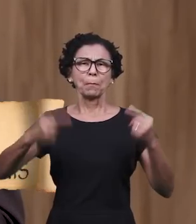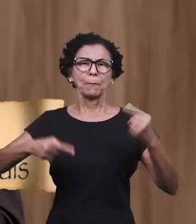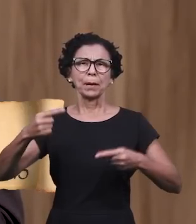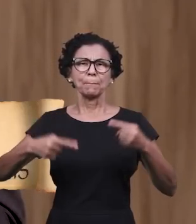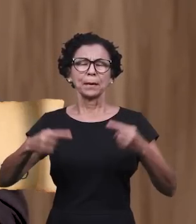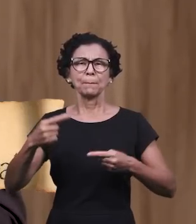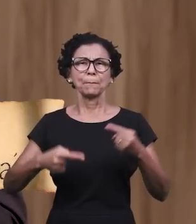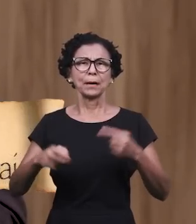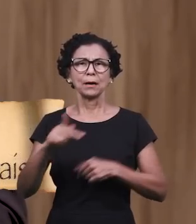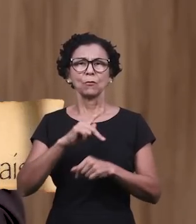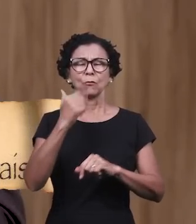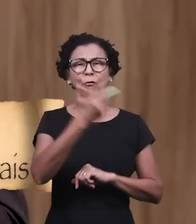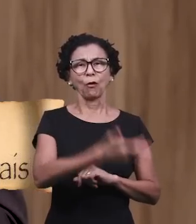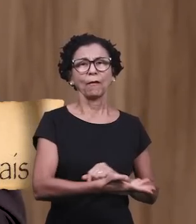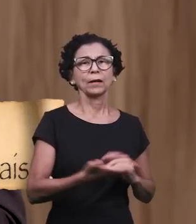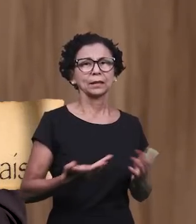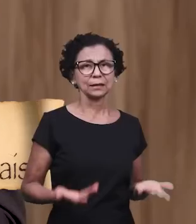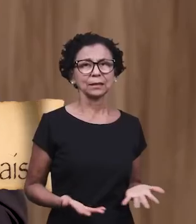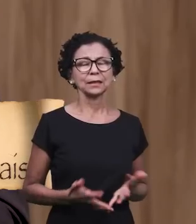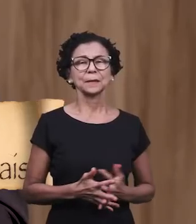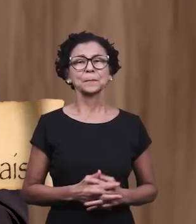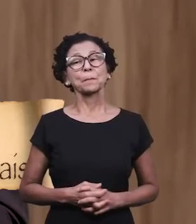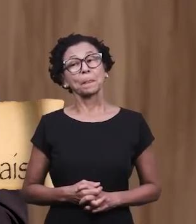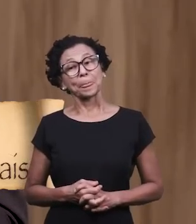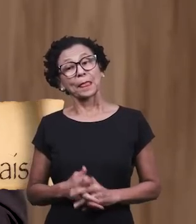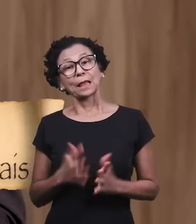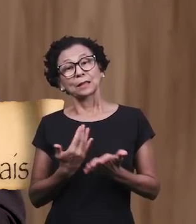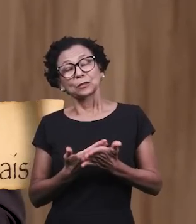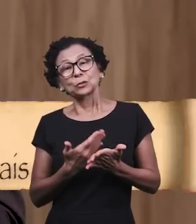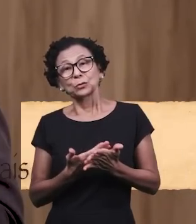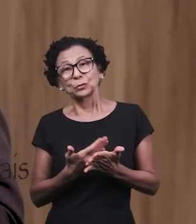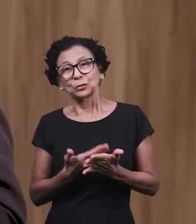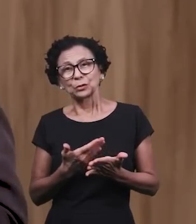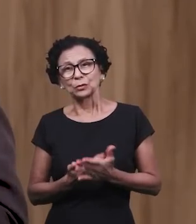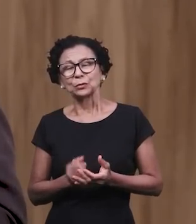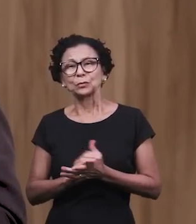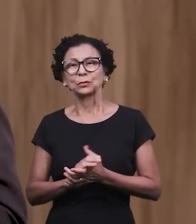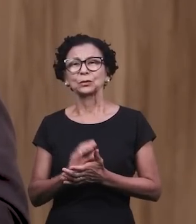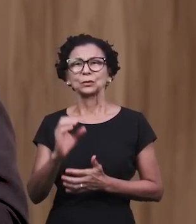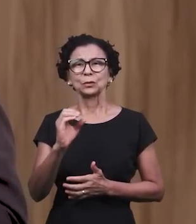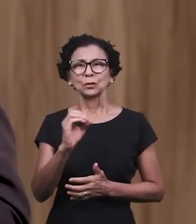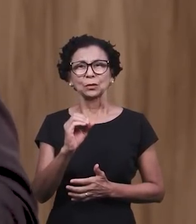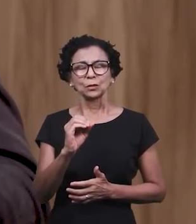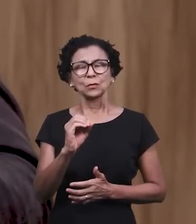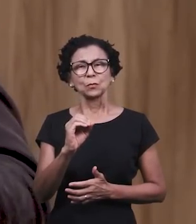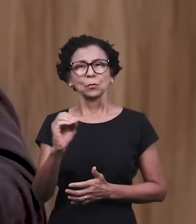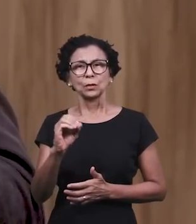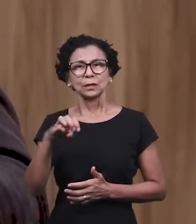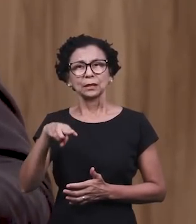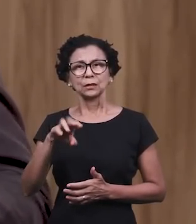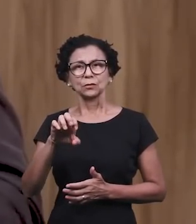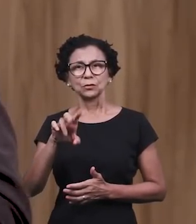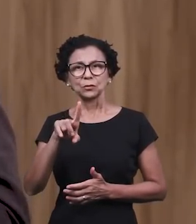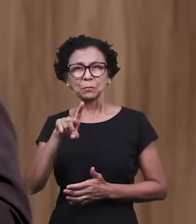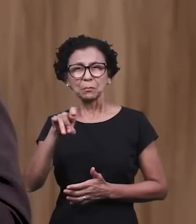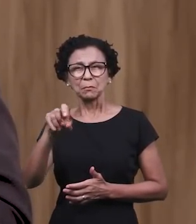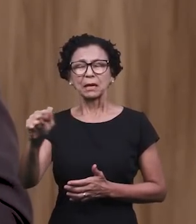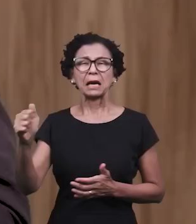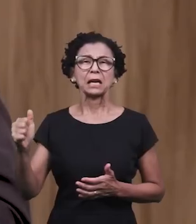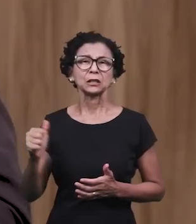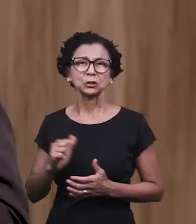Senhor por ter tido essa compreensão e o Senhor ter me dado essa condição de entender melhor a sua